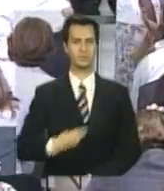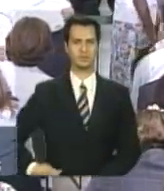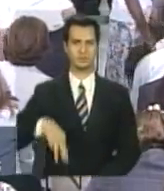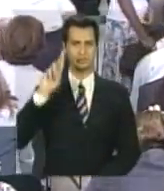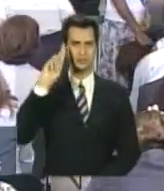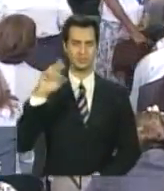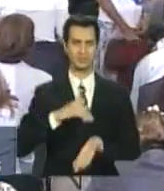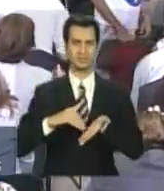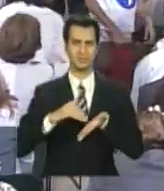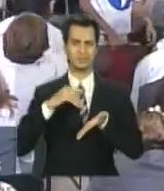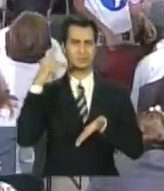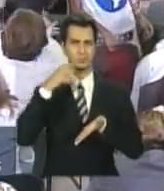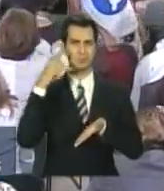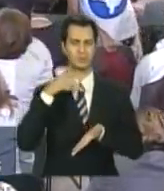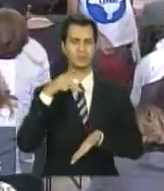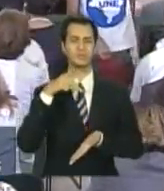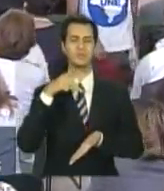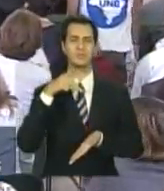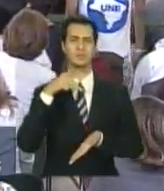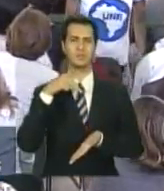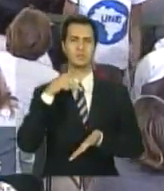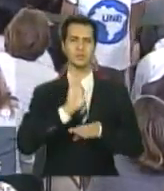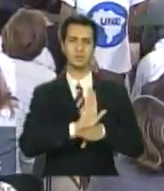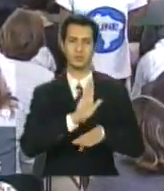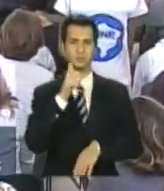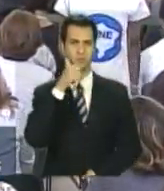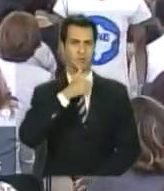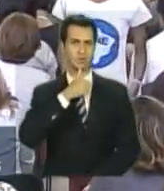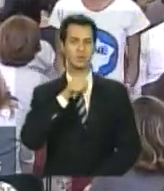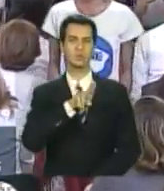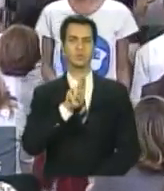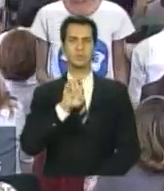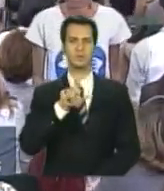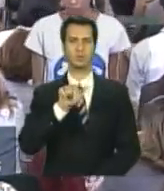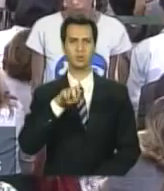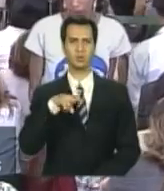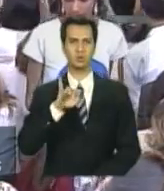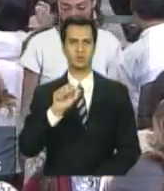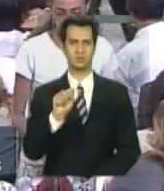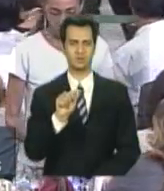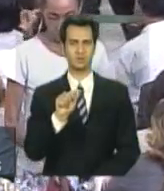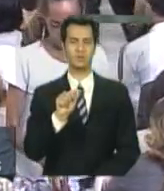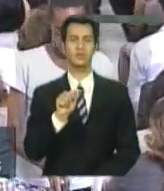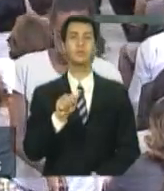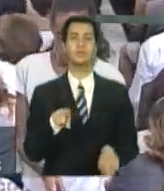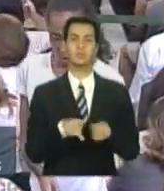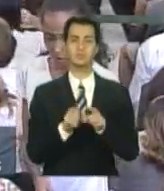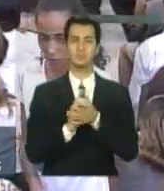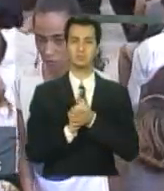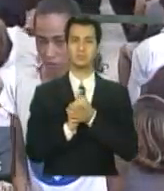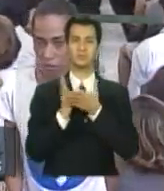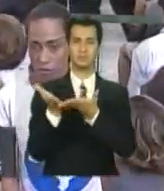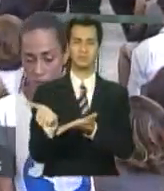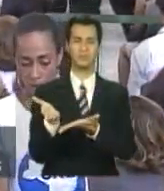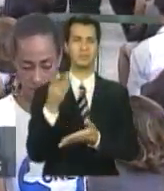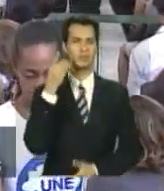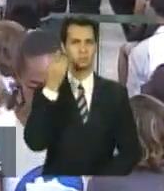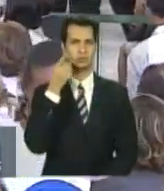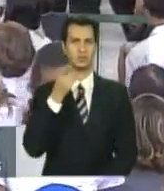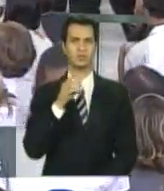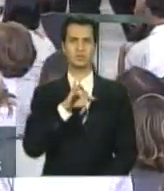da Secretaria de Políticas para as Mulheres, Eleonora Minicucci, a deputada Irine